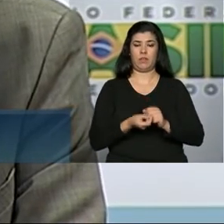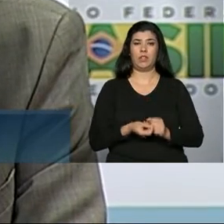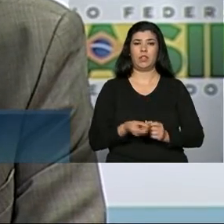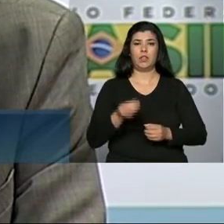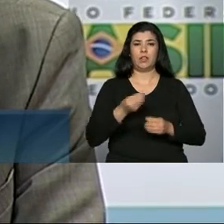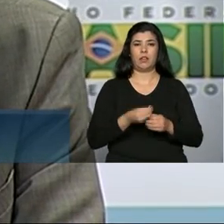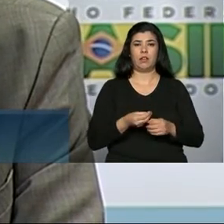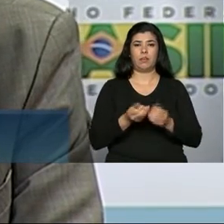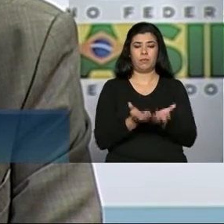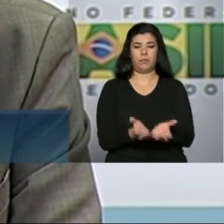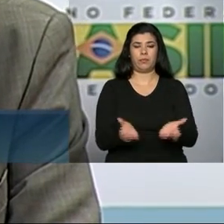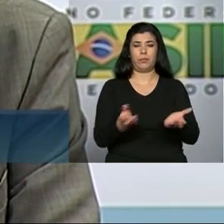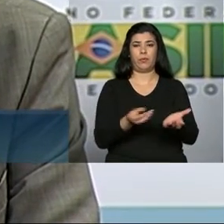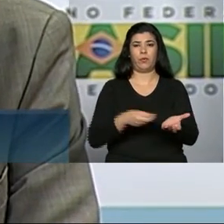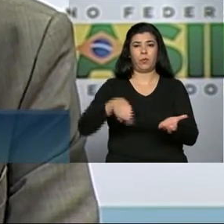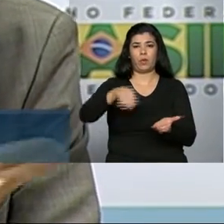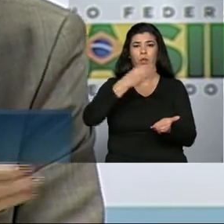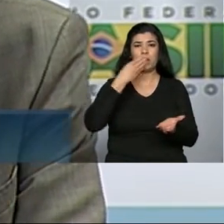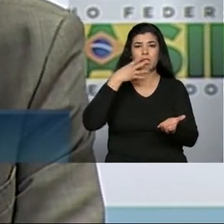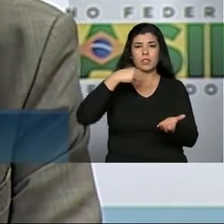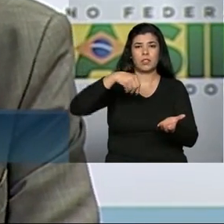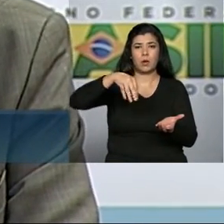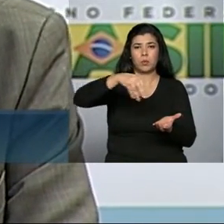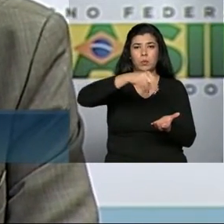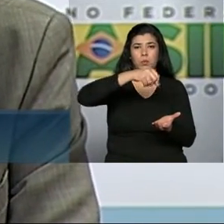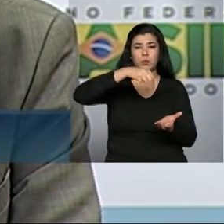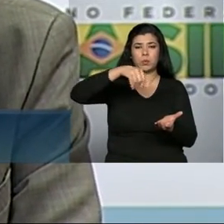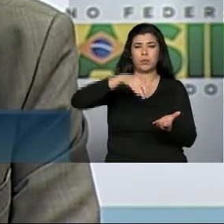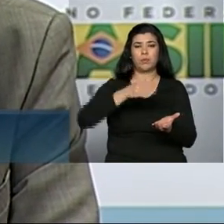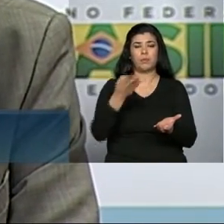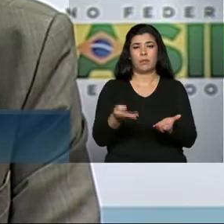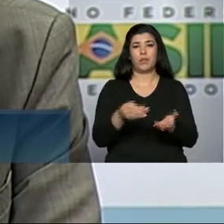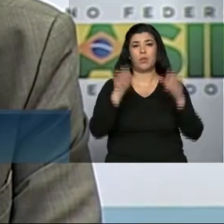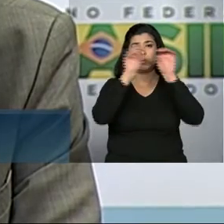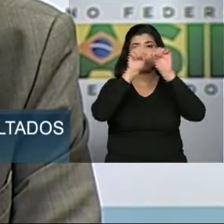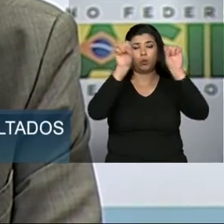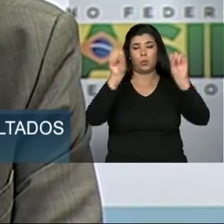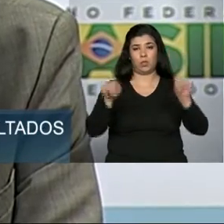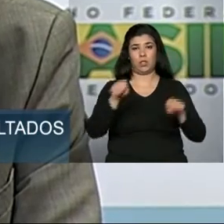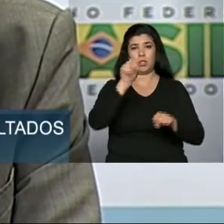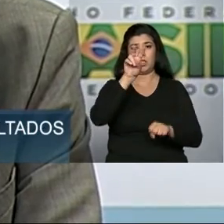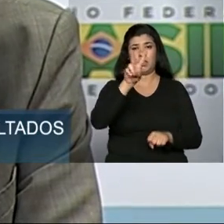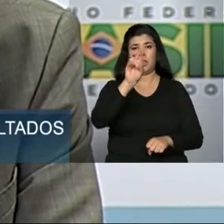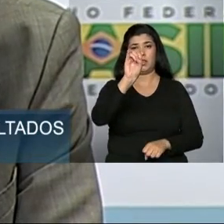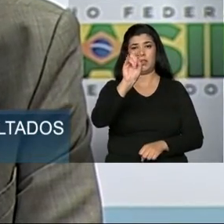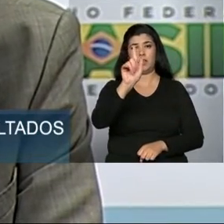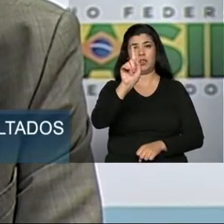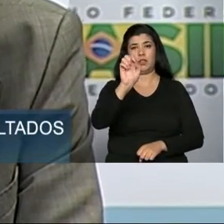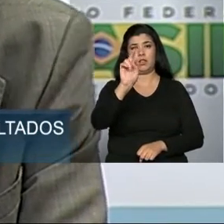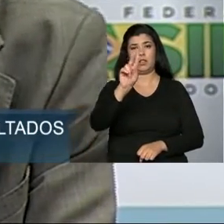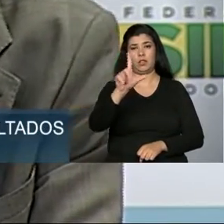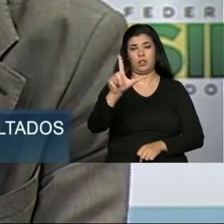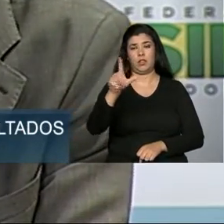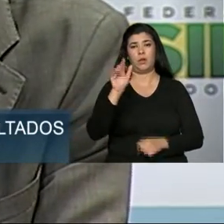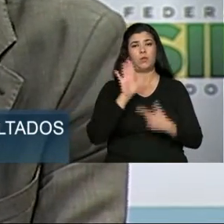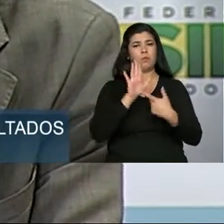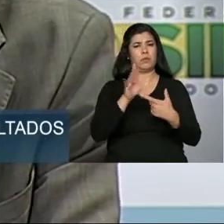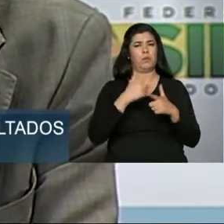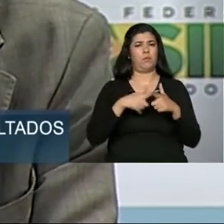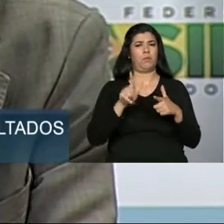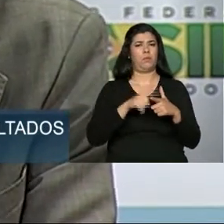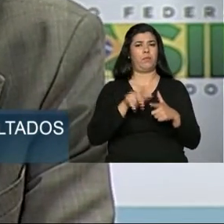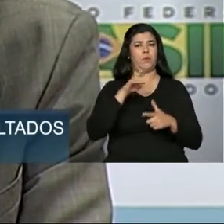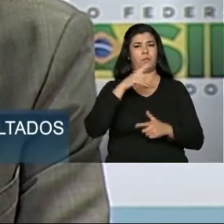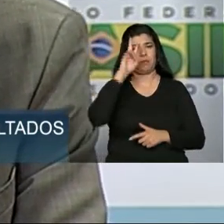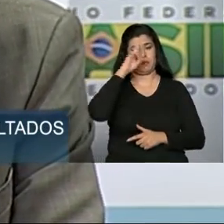adicionadora de sal, mas que, como mostra bem o Vigitel, nos dá uma certa impressão de que o sal não é um problema nosso, que a gente